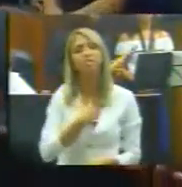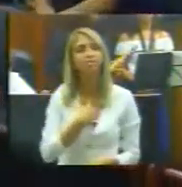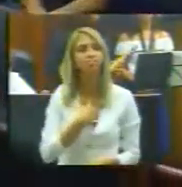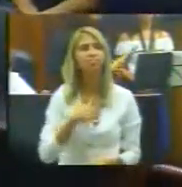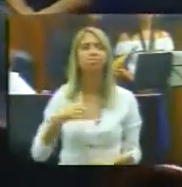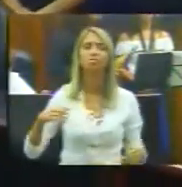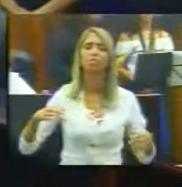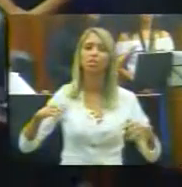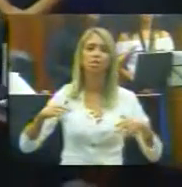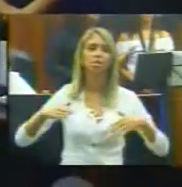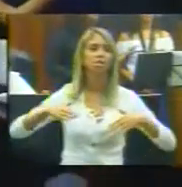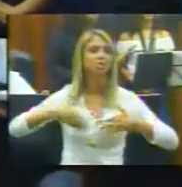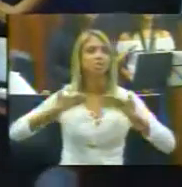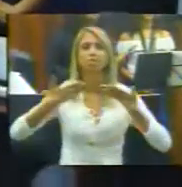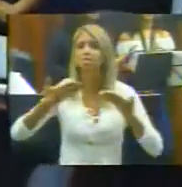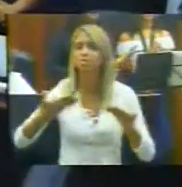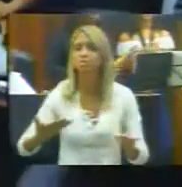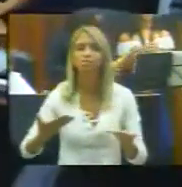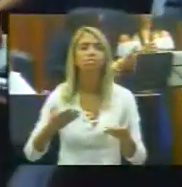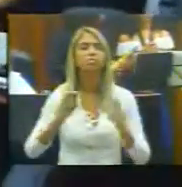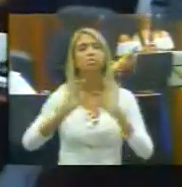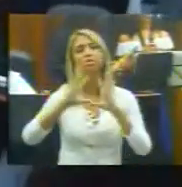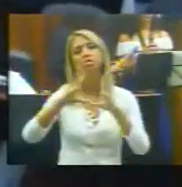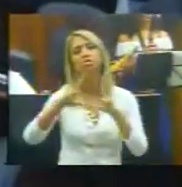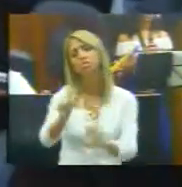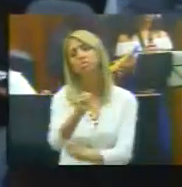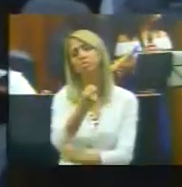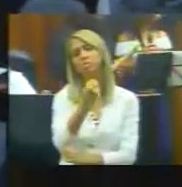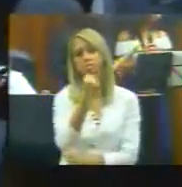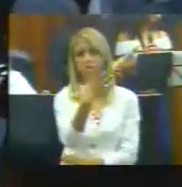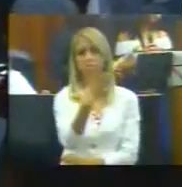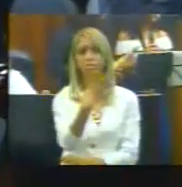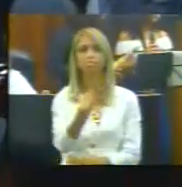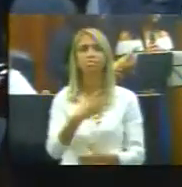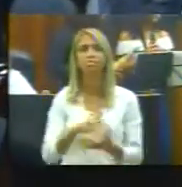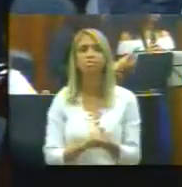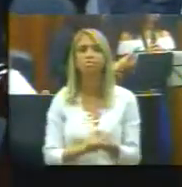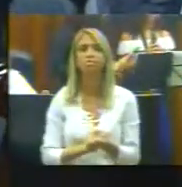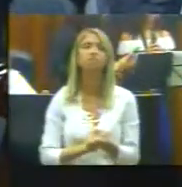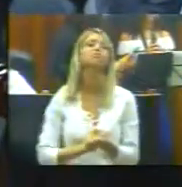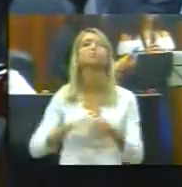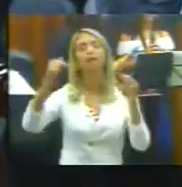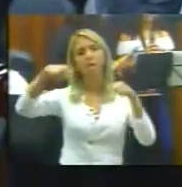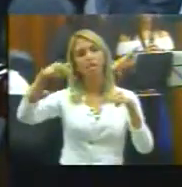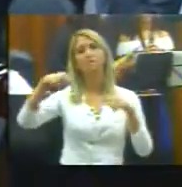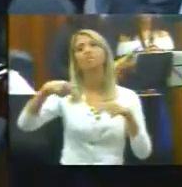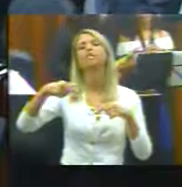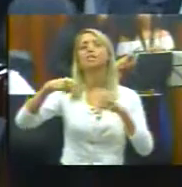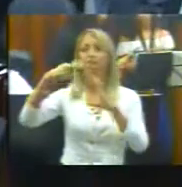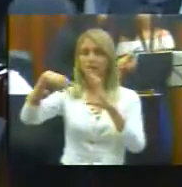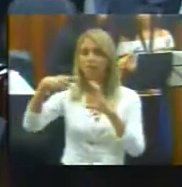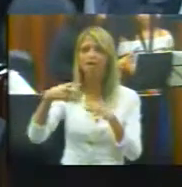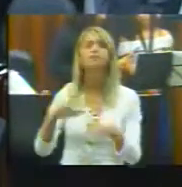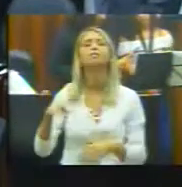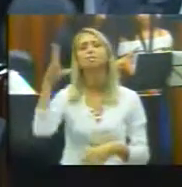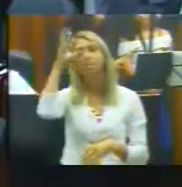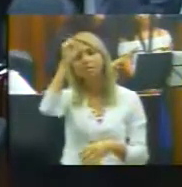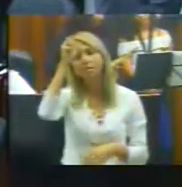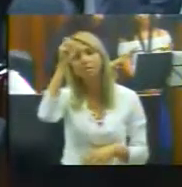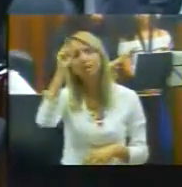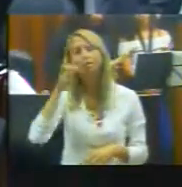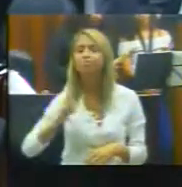êxito nesse exercício. A Câmara de Cabo Frio é uma grande escola, foi a minha grande escola política.